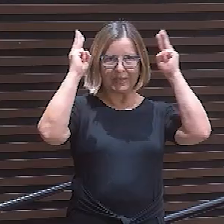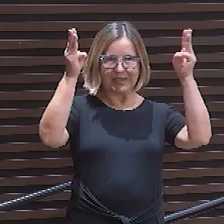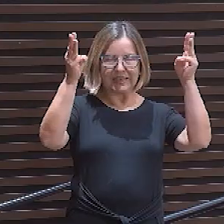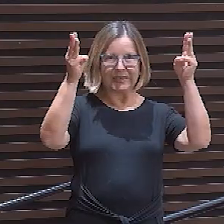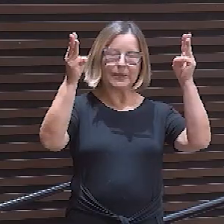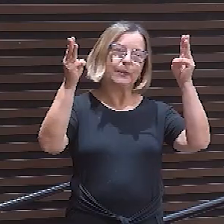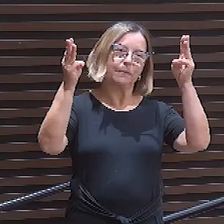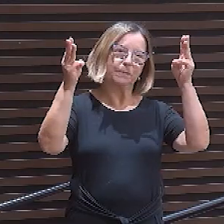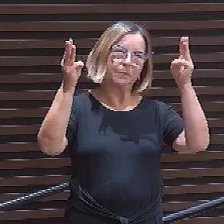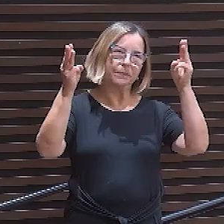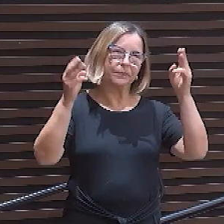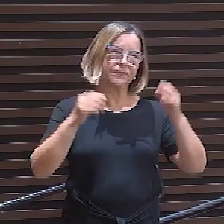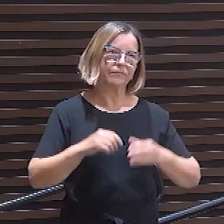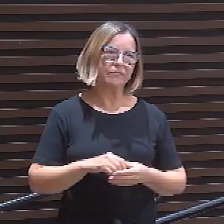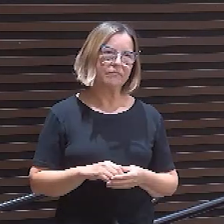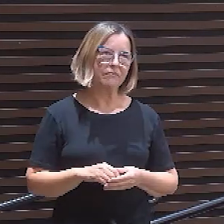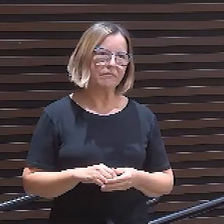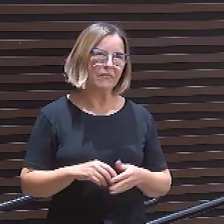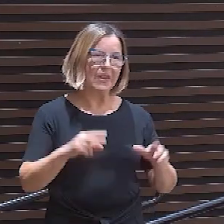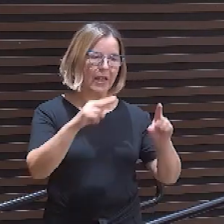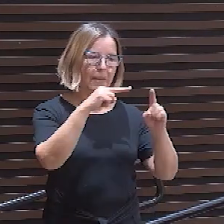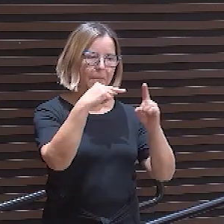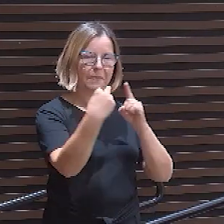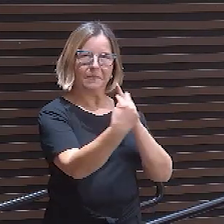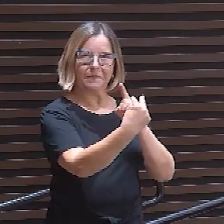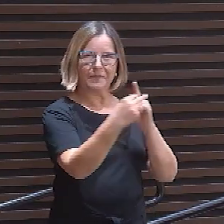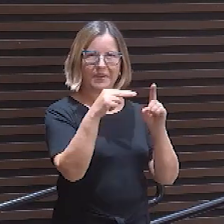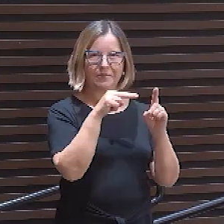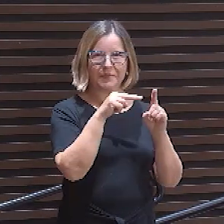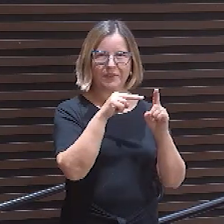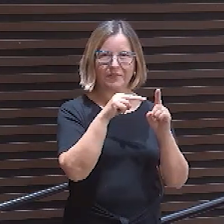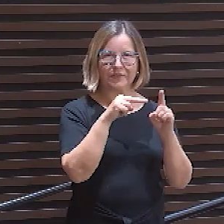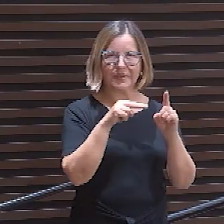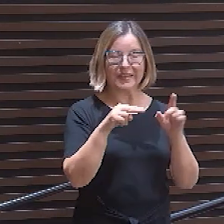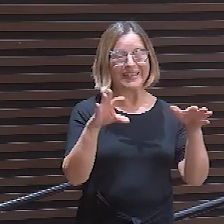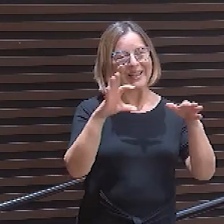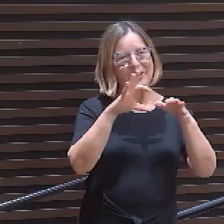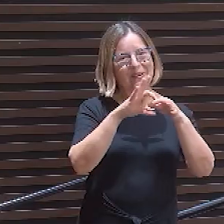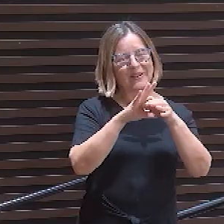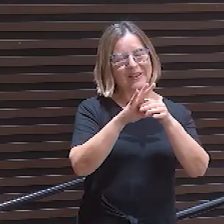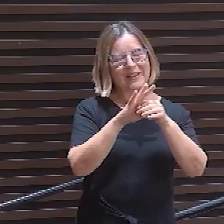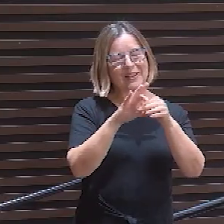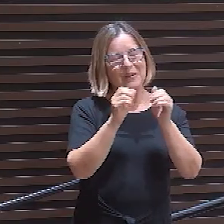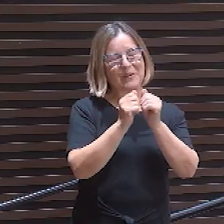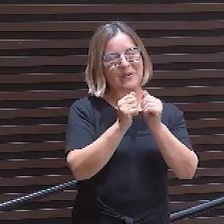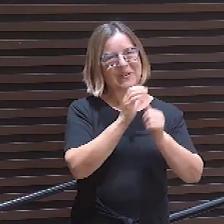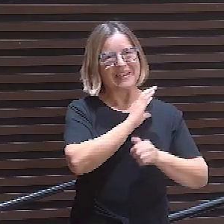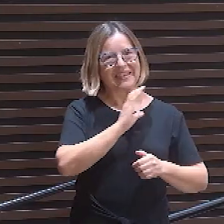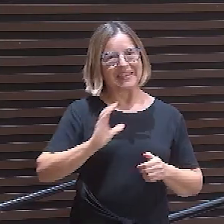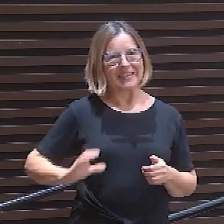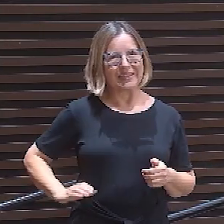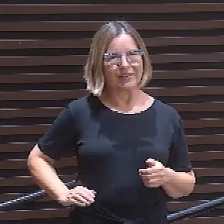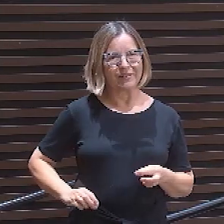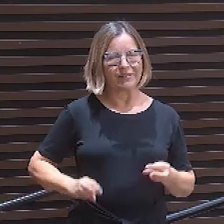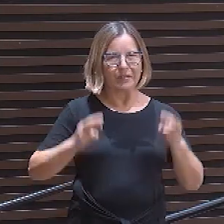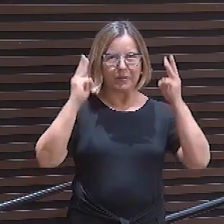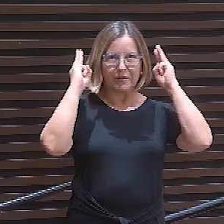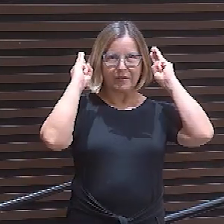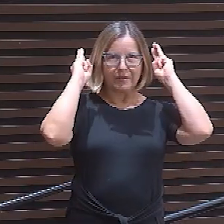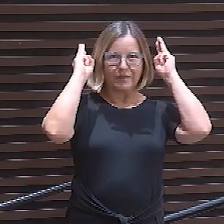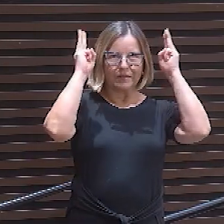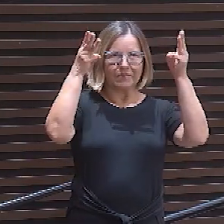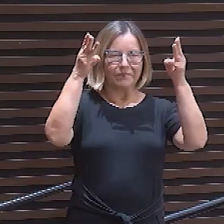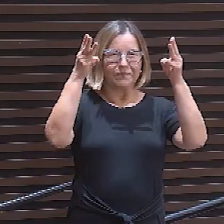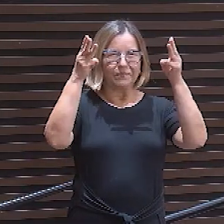dentro da perspectiva da união com Cristo. Ele via o opróbrio, a vergonha